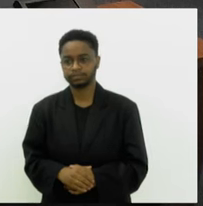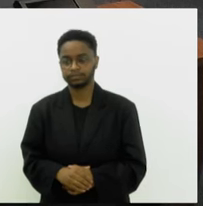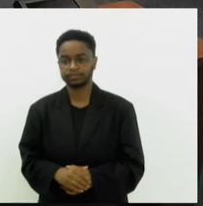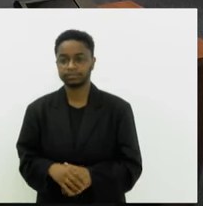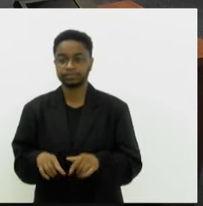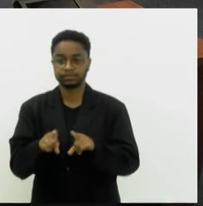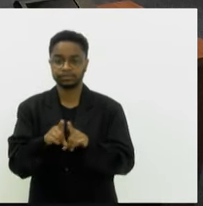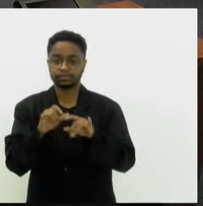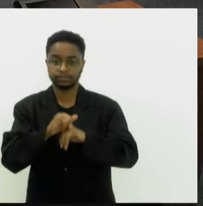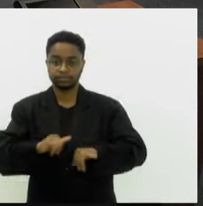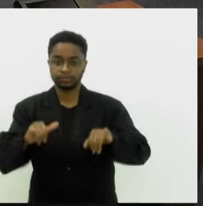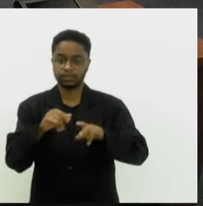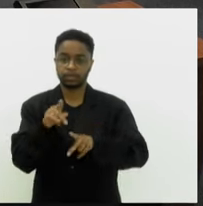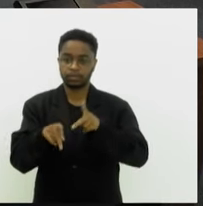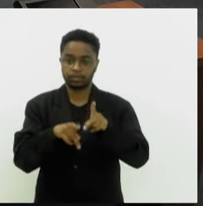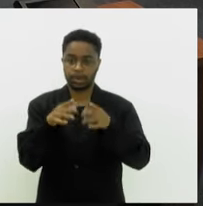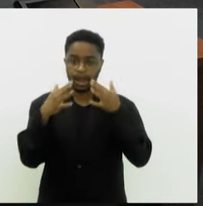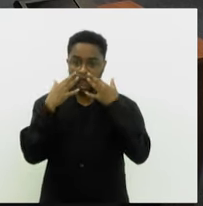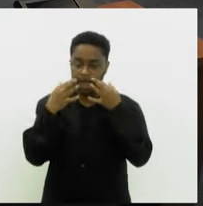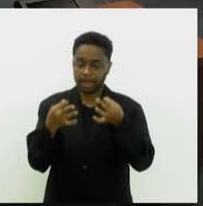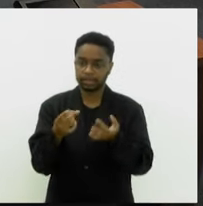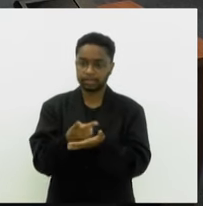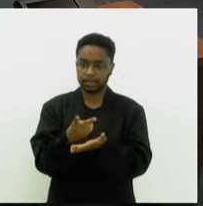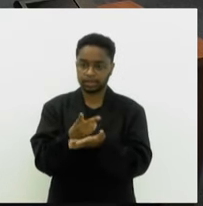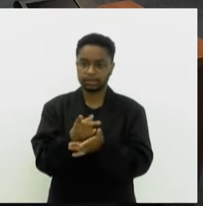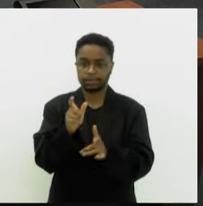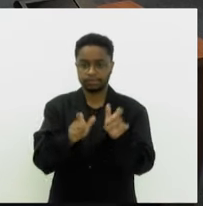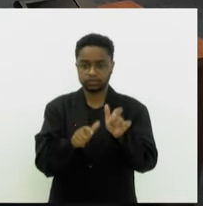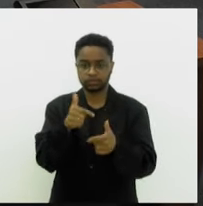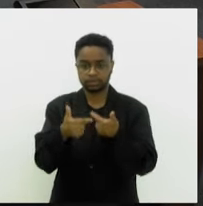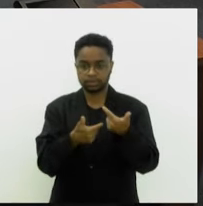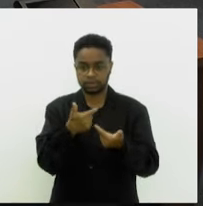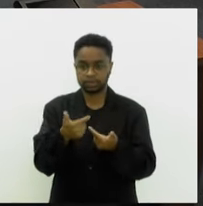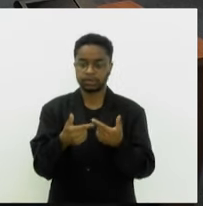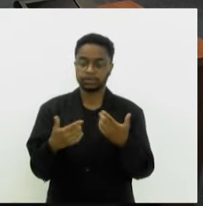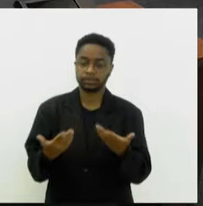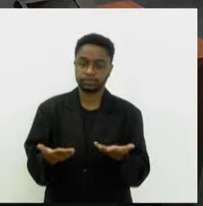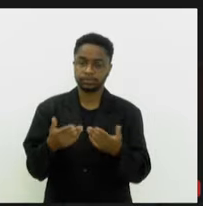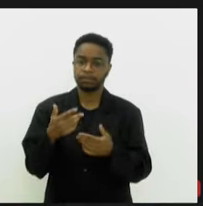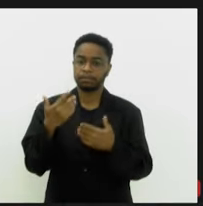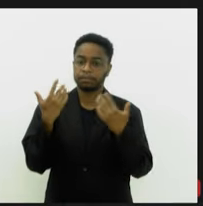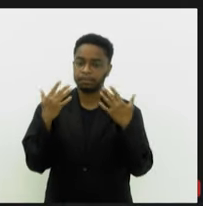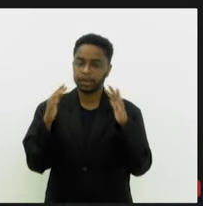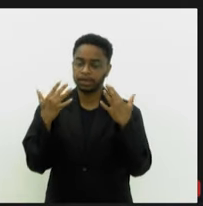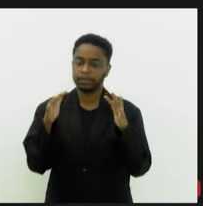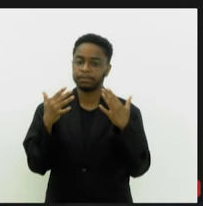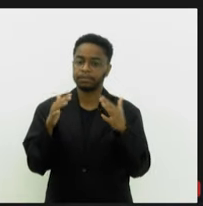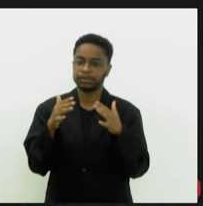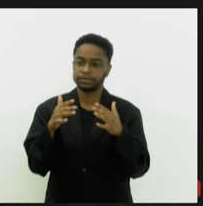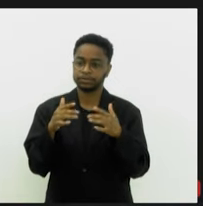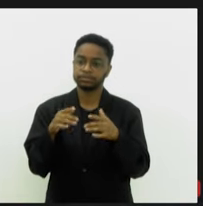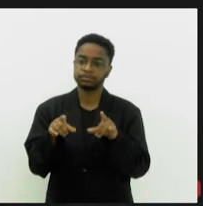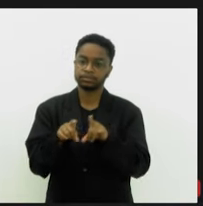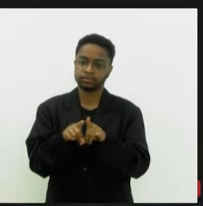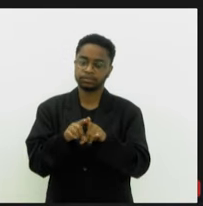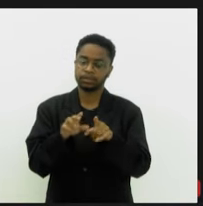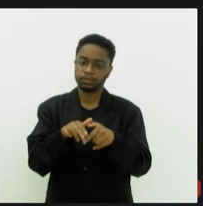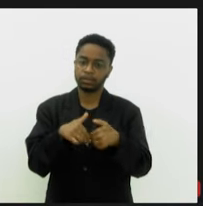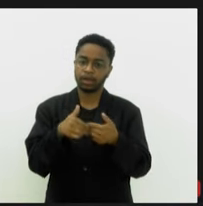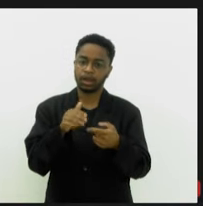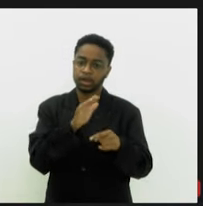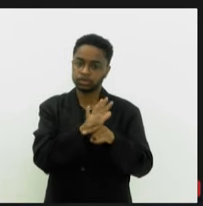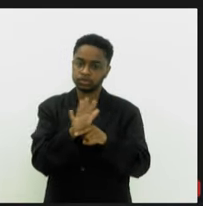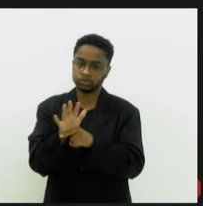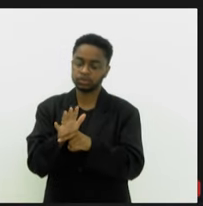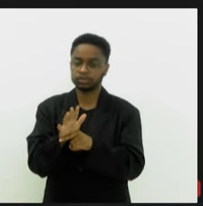Dizer que a população está atenta, Malafaia, quem trabalha. Então, parabéns aí, não é, com as suas contribuições através